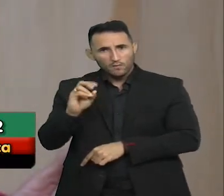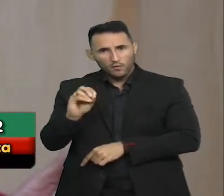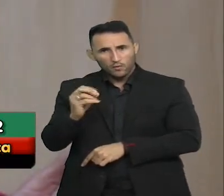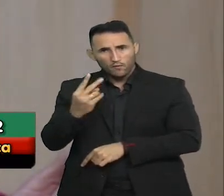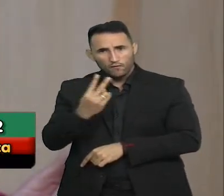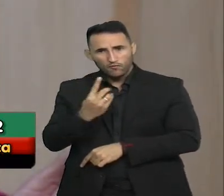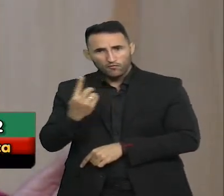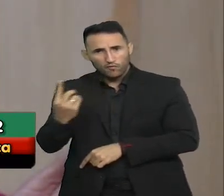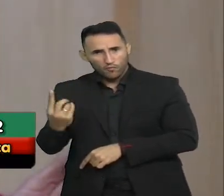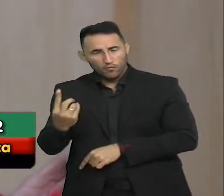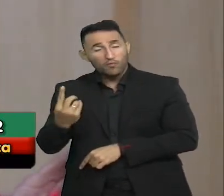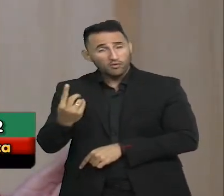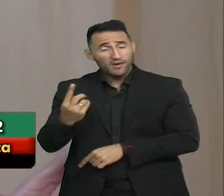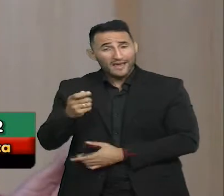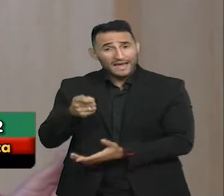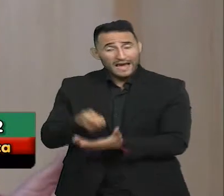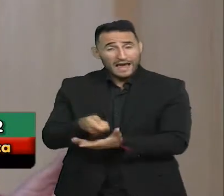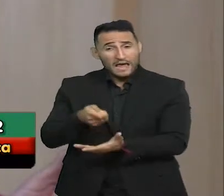17.346/2021,